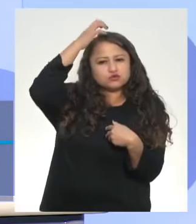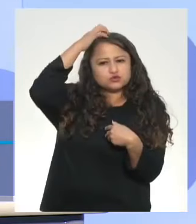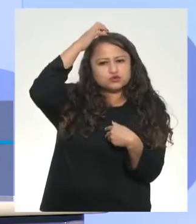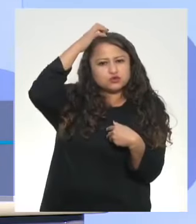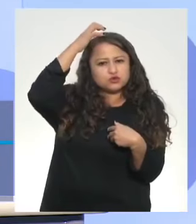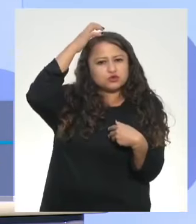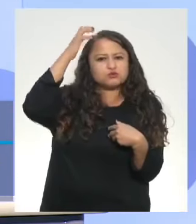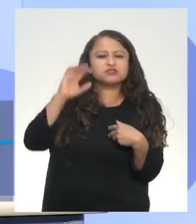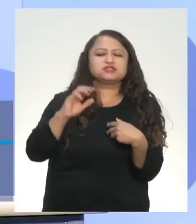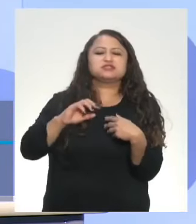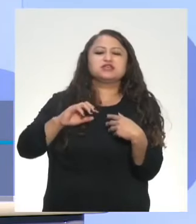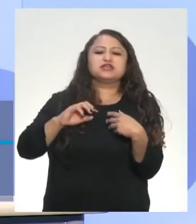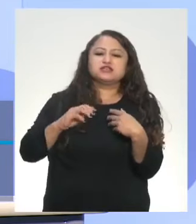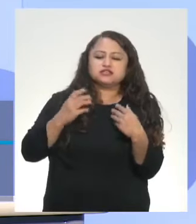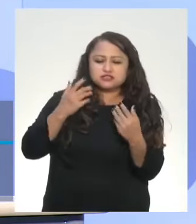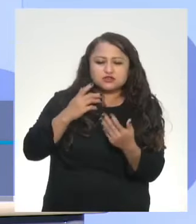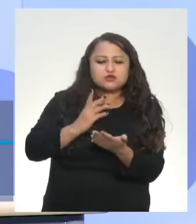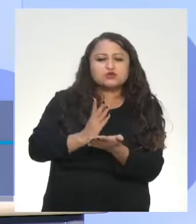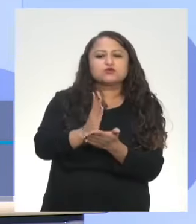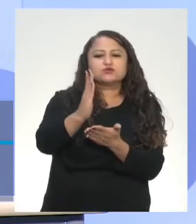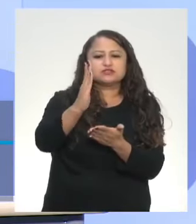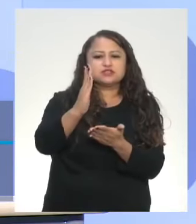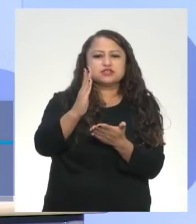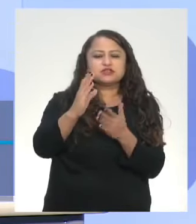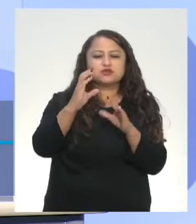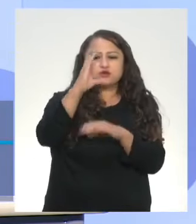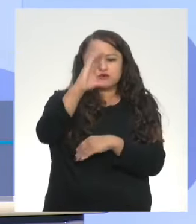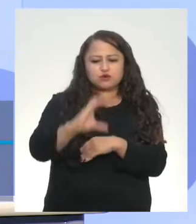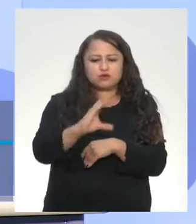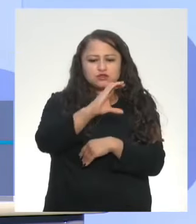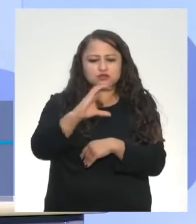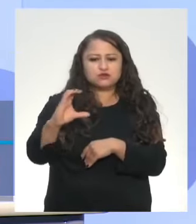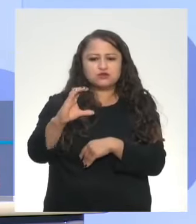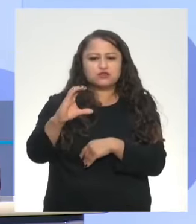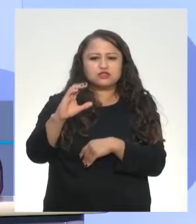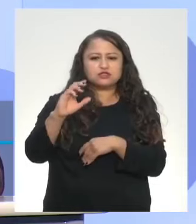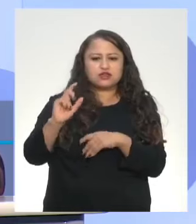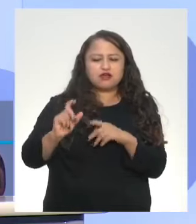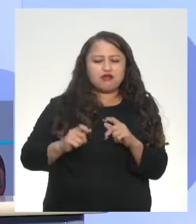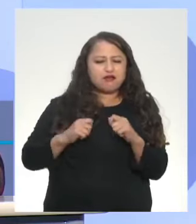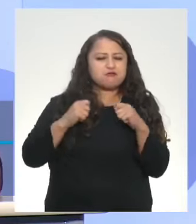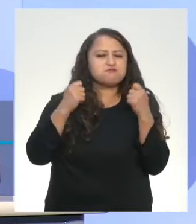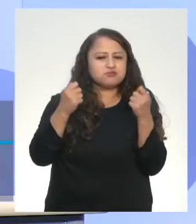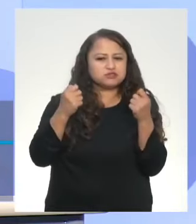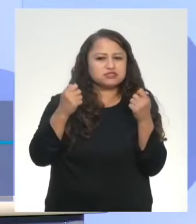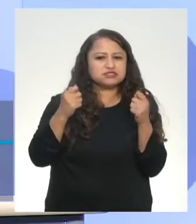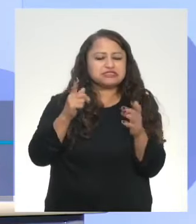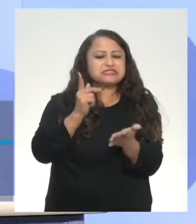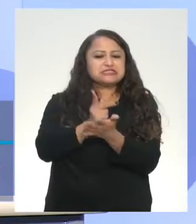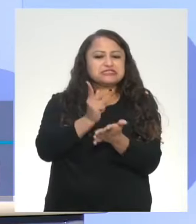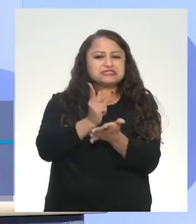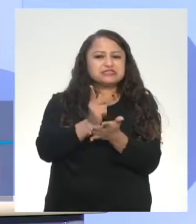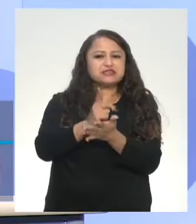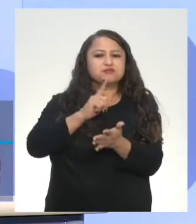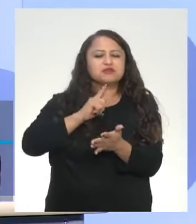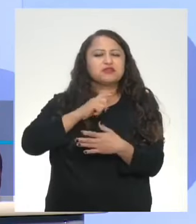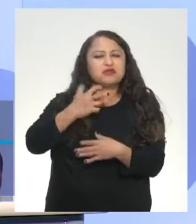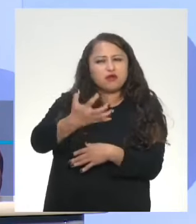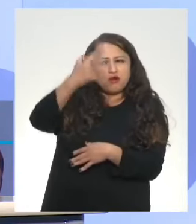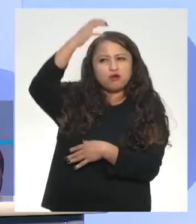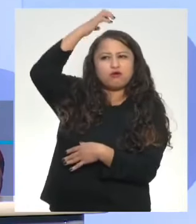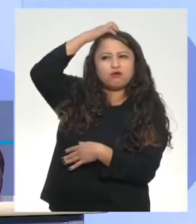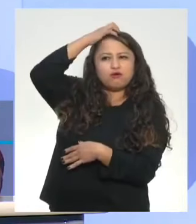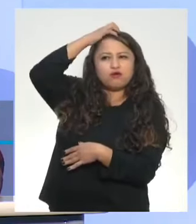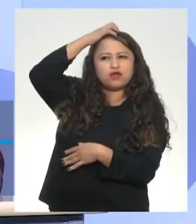ascenderam com o apoio, com o aval da Igreja Católica ao poder. E sempre tem aquela relação, né? Aquele rei que nos levou